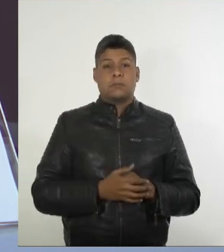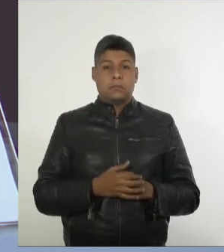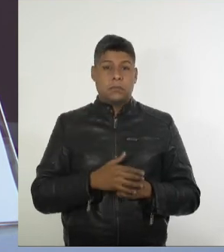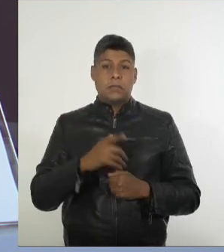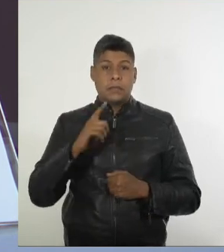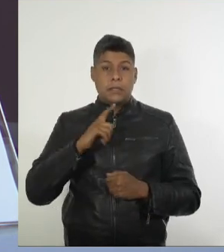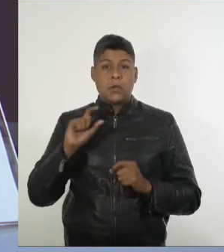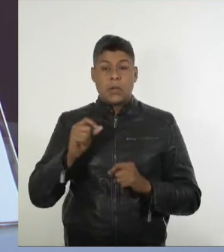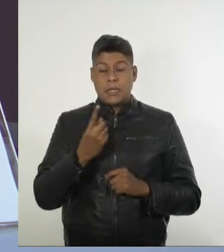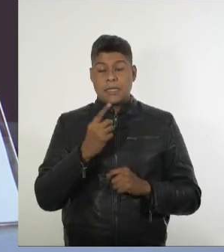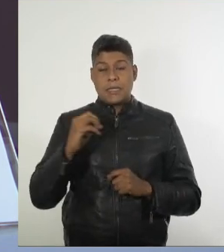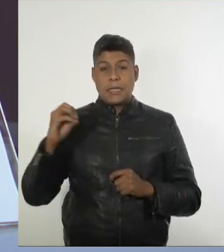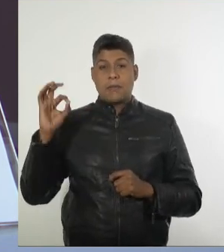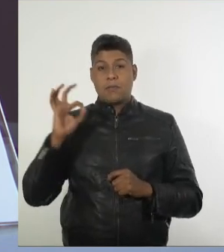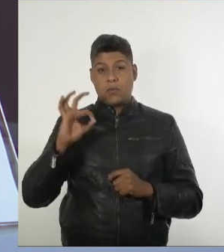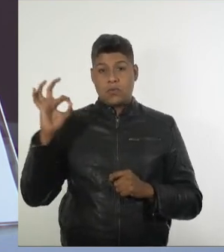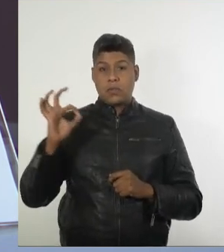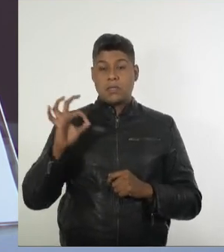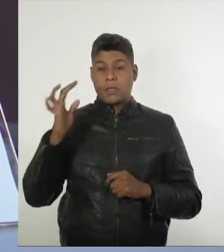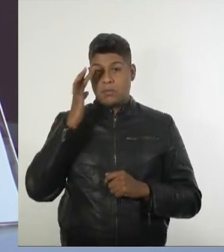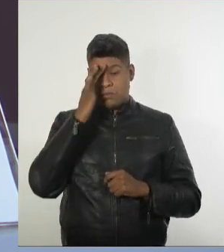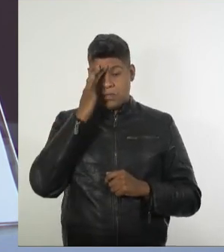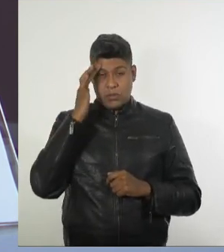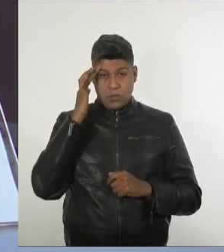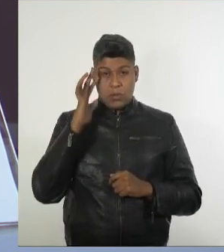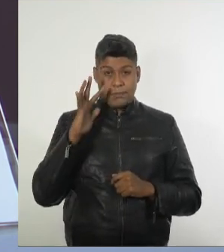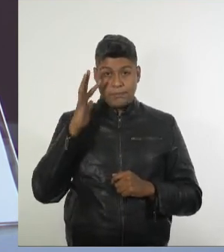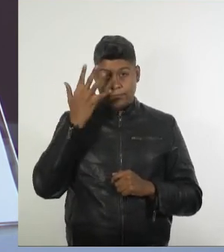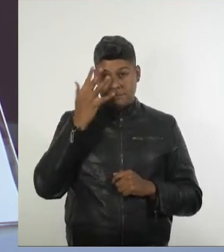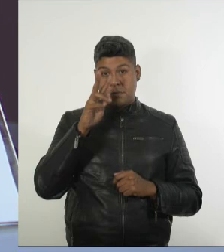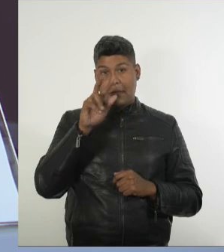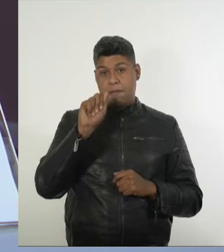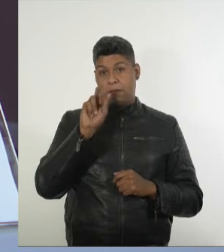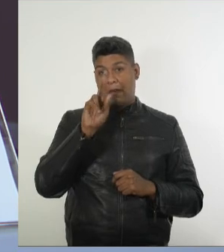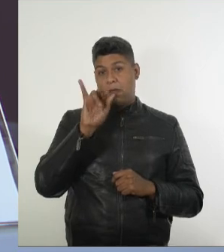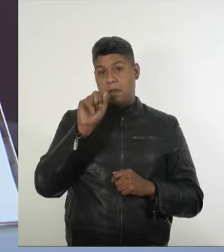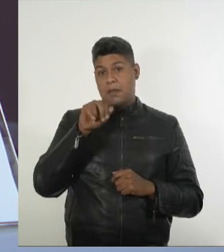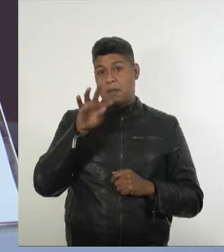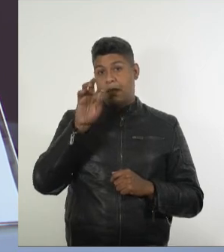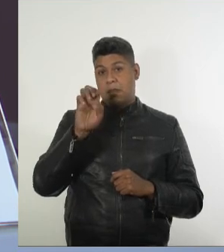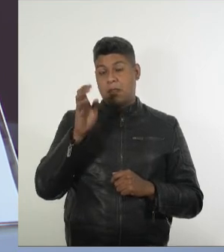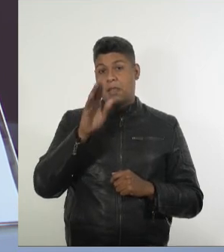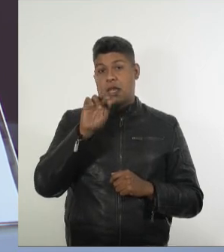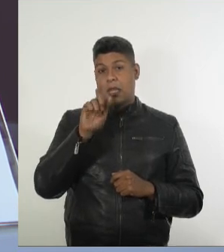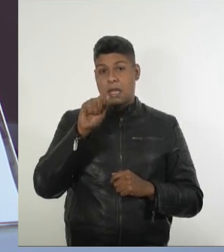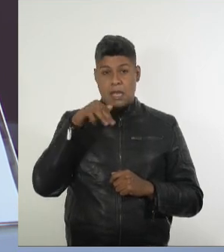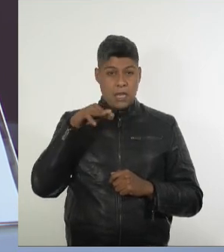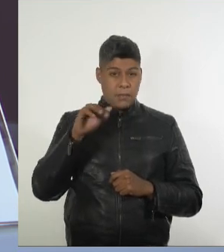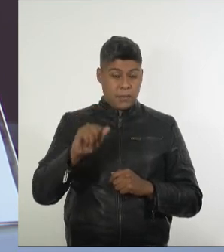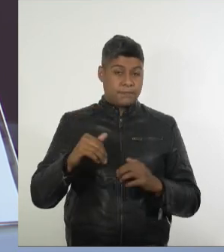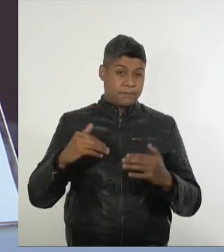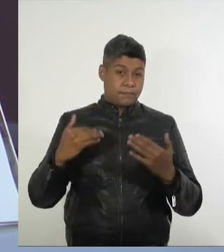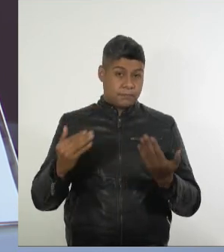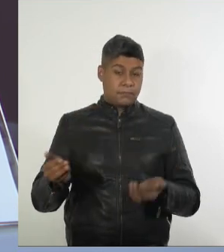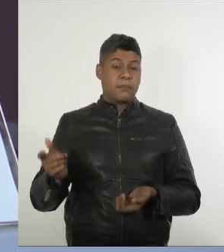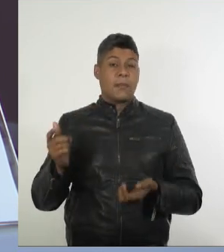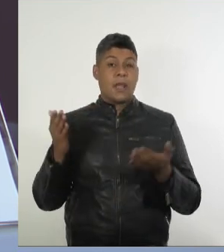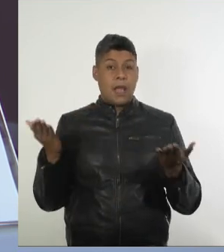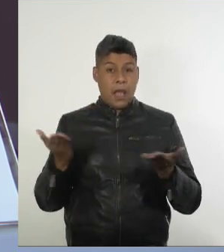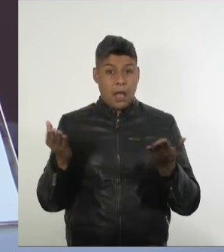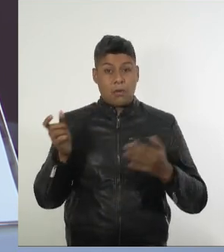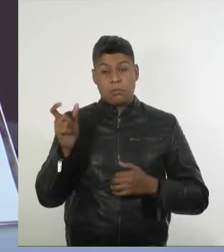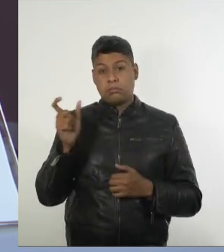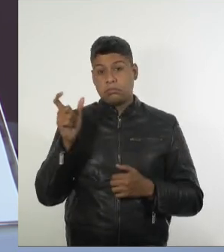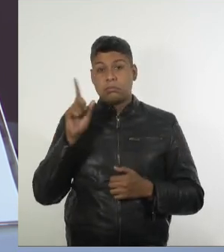gente tem aí quase 100% dos casos, né, que são causados pela variante Gama, dos casos que foram sequenciados. Então, a gente fica agora em